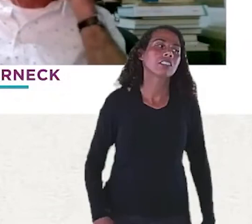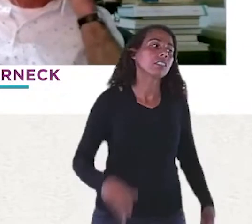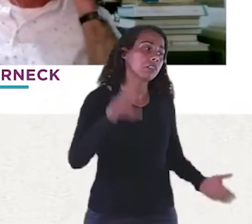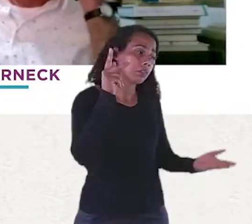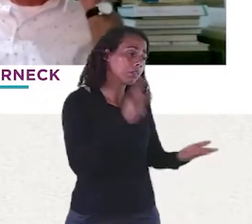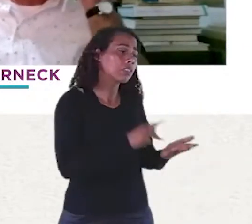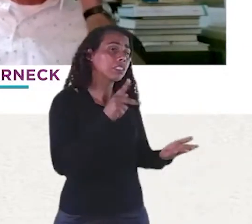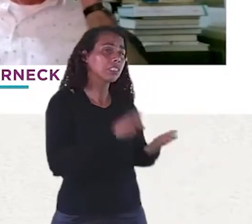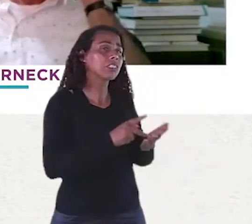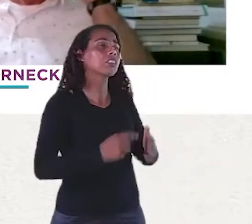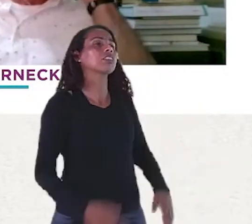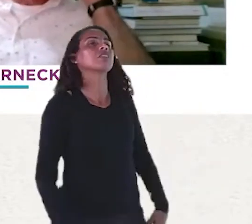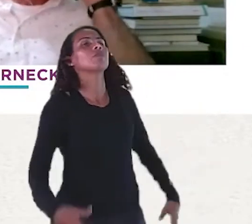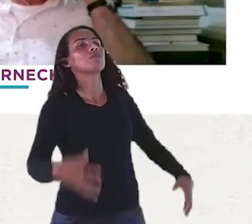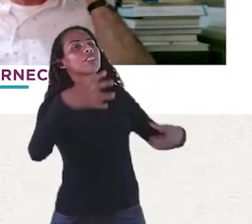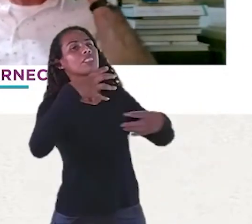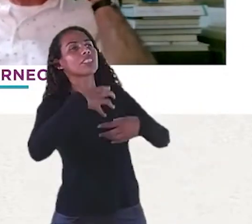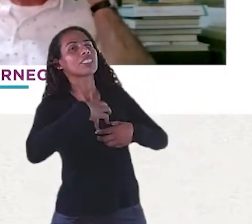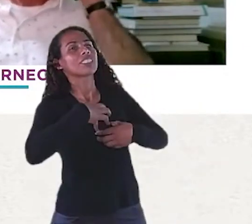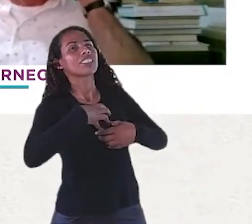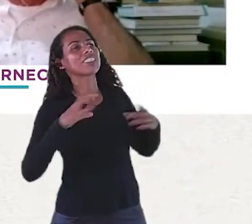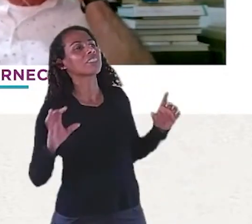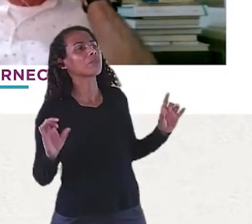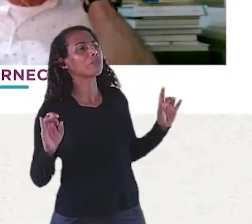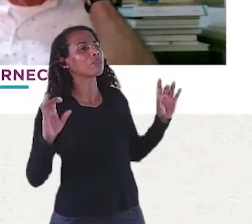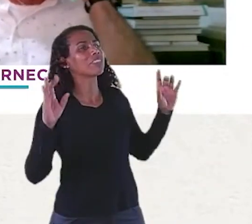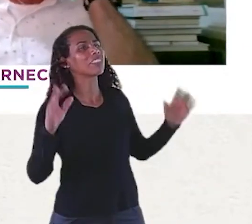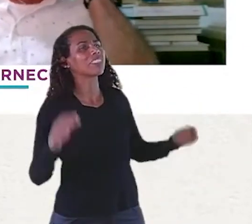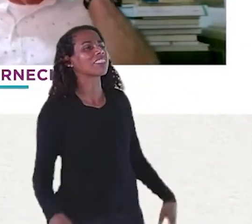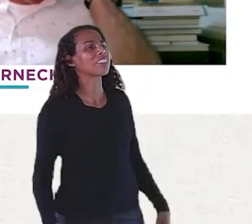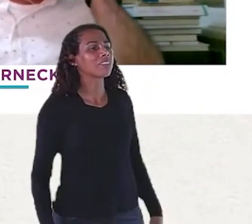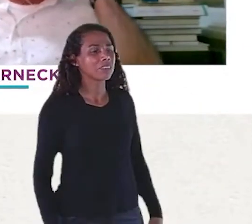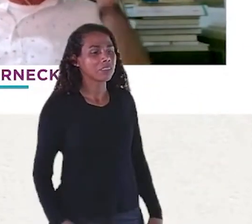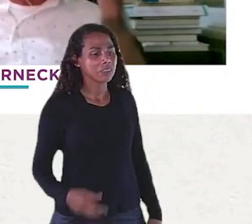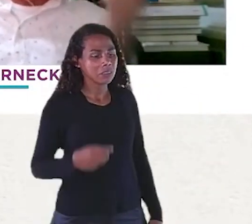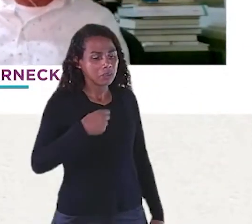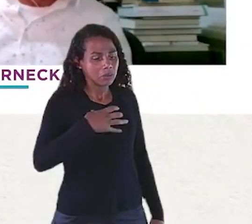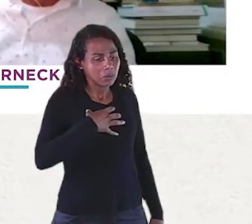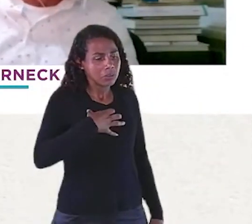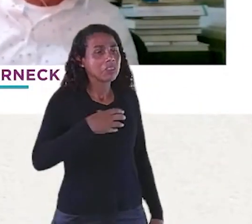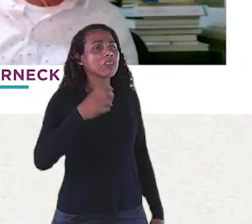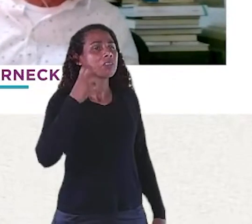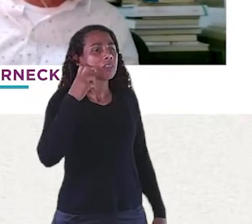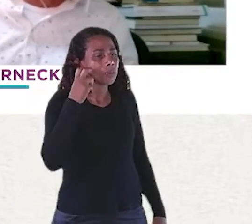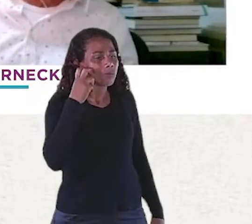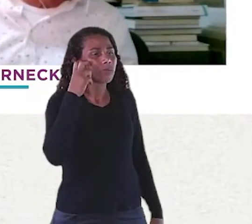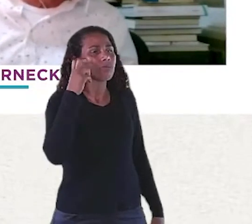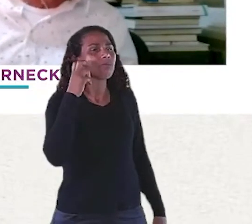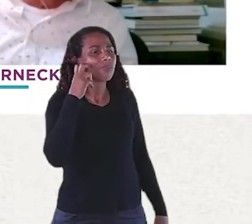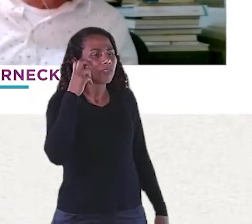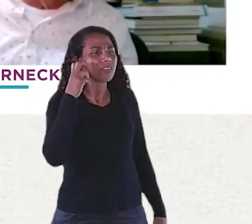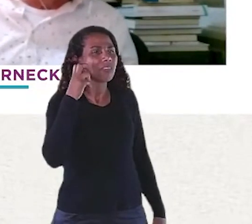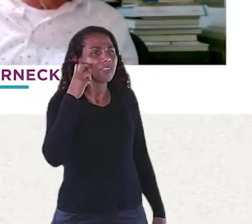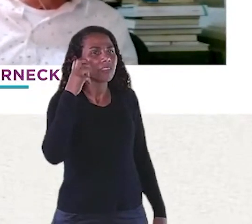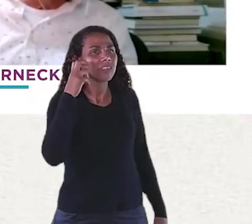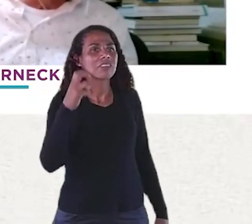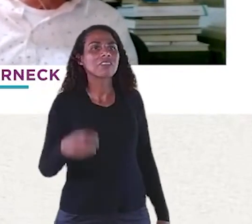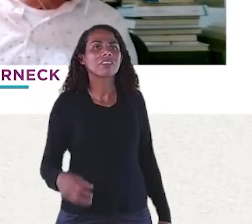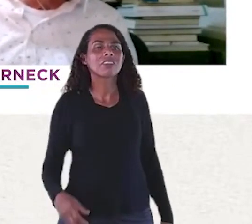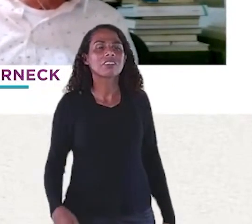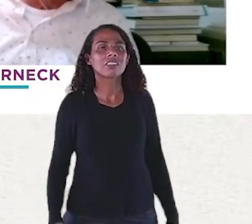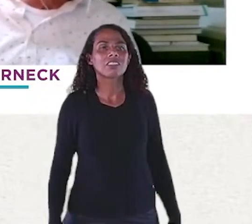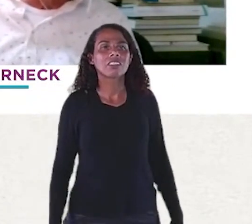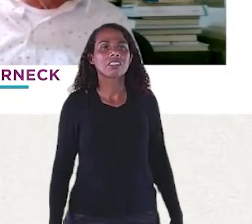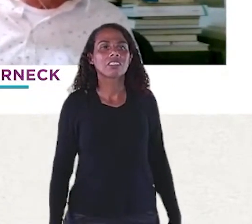Silêncio assim, não sei, bom. Olha, eu dei um esclarecimento, há um mal